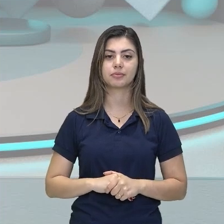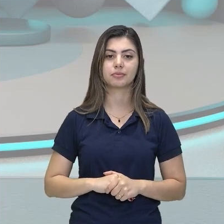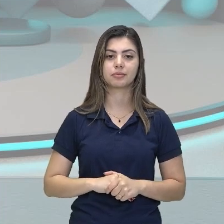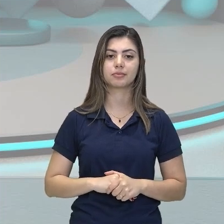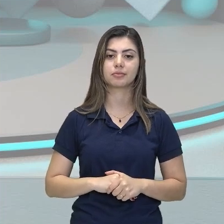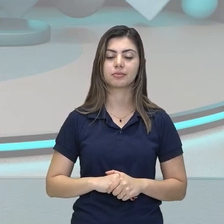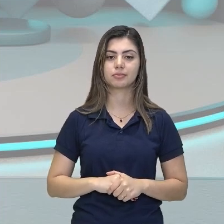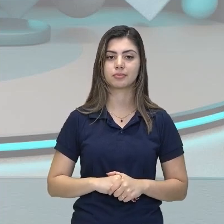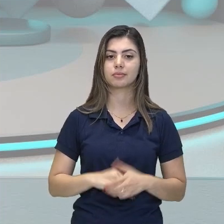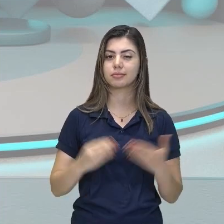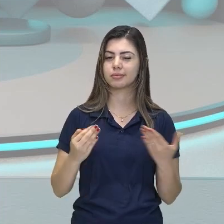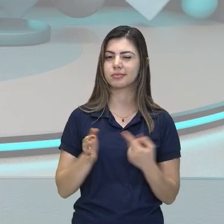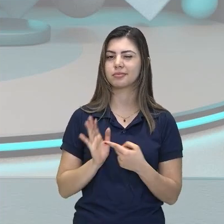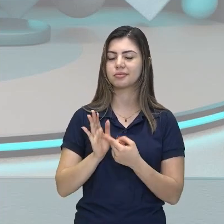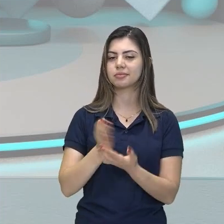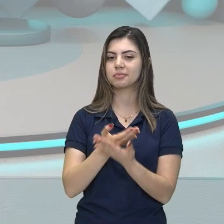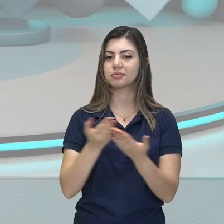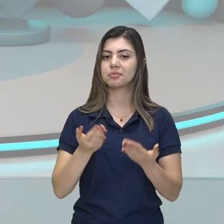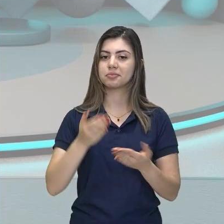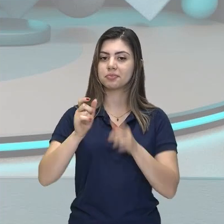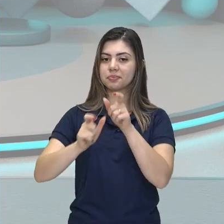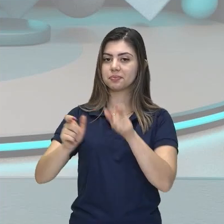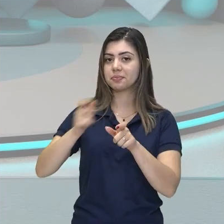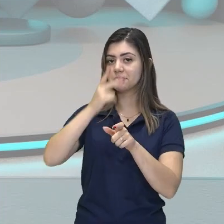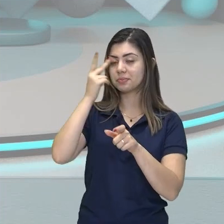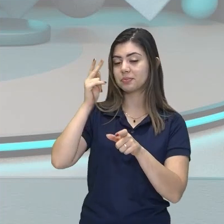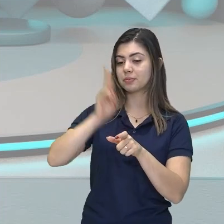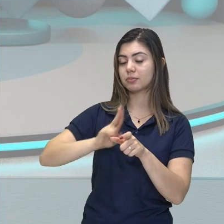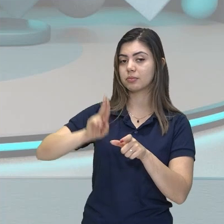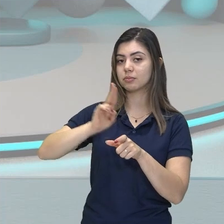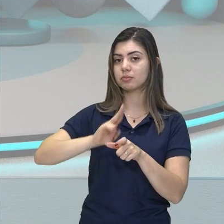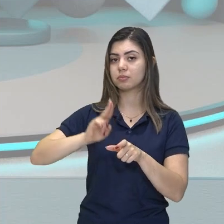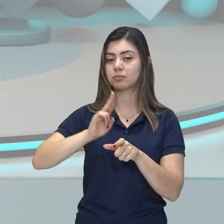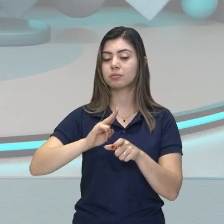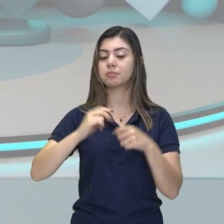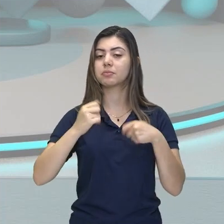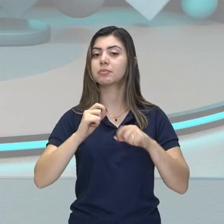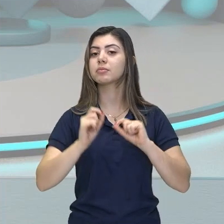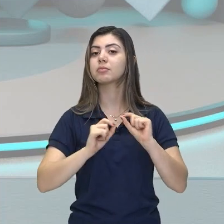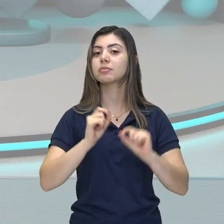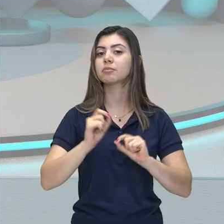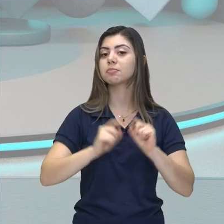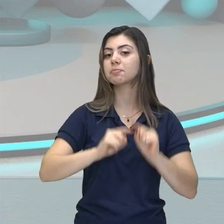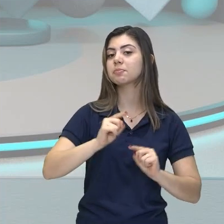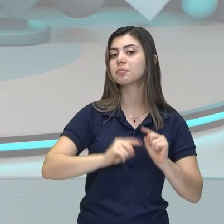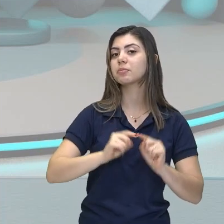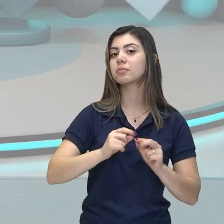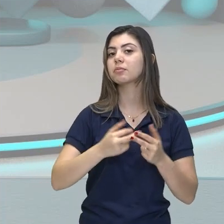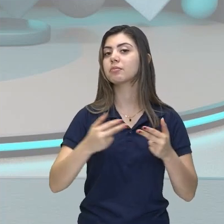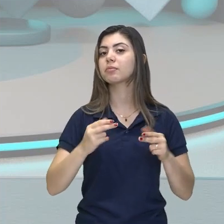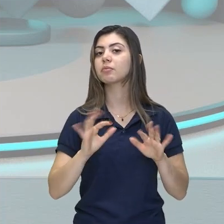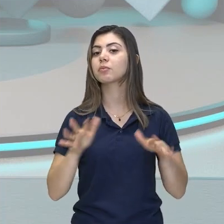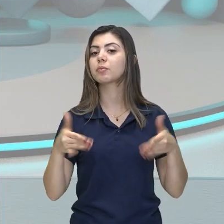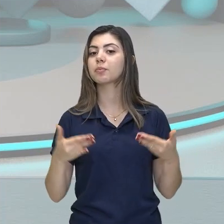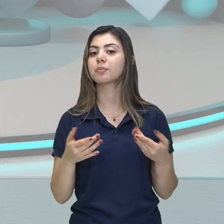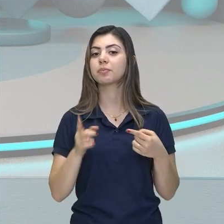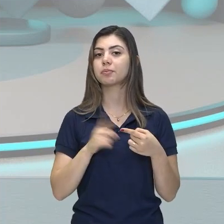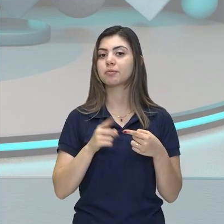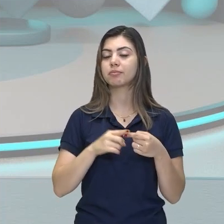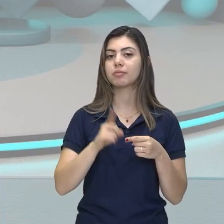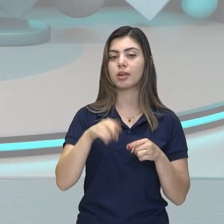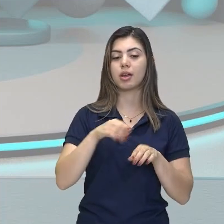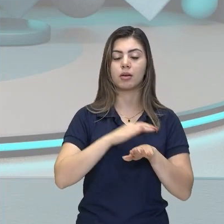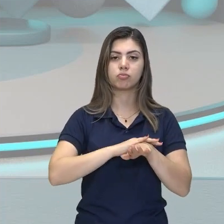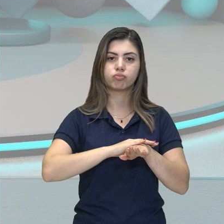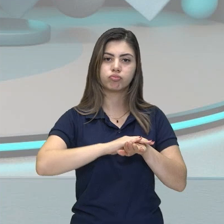aí praticando, né? Equipamentos necessários para a prática, né? Então, assim, ó, um deles é a prancha de